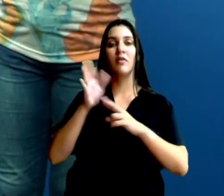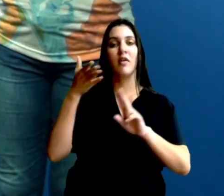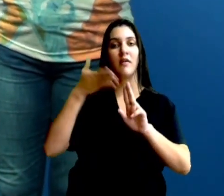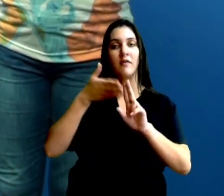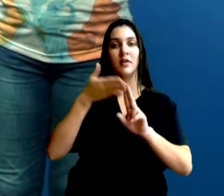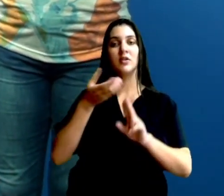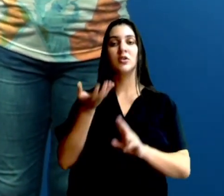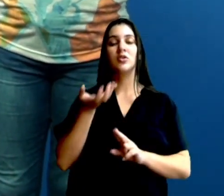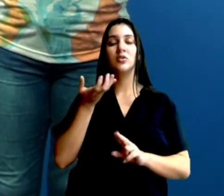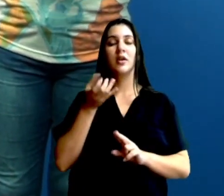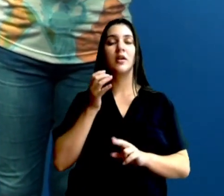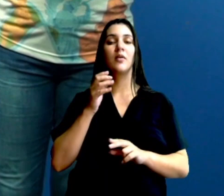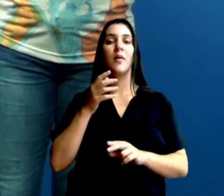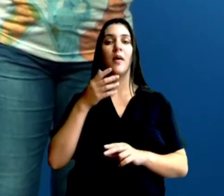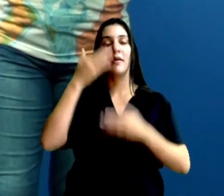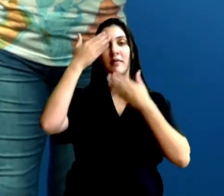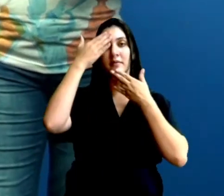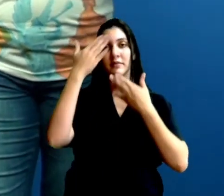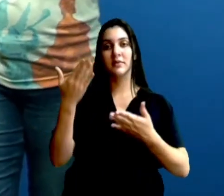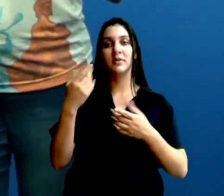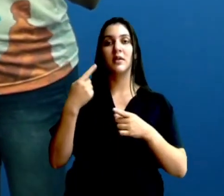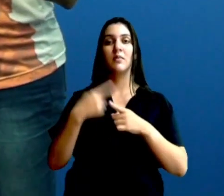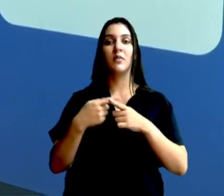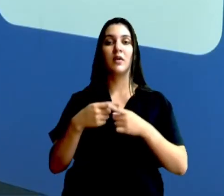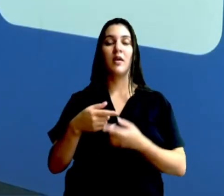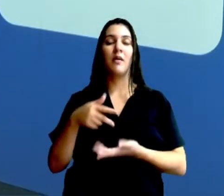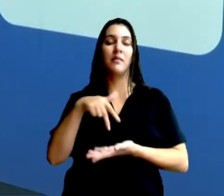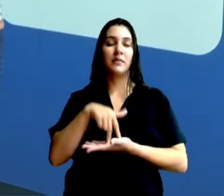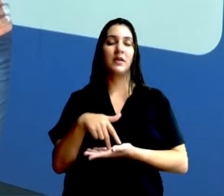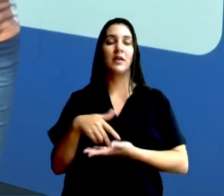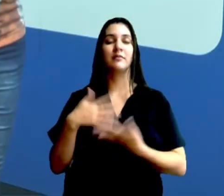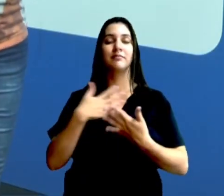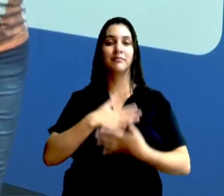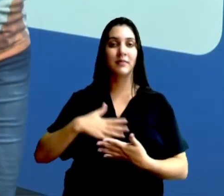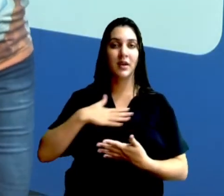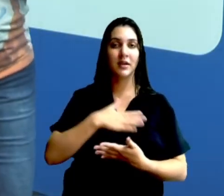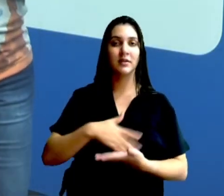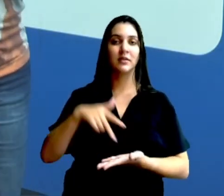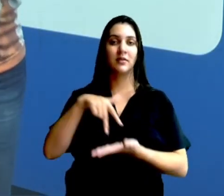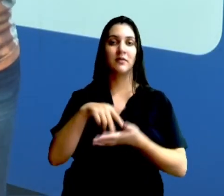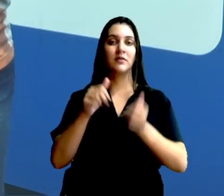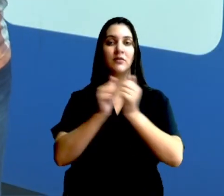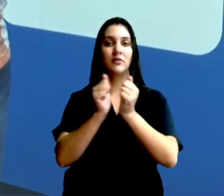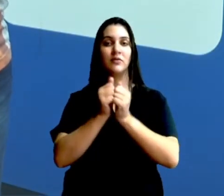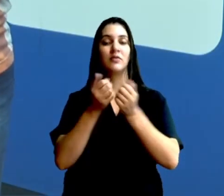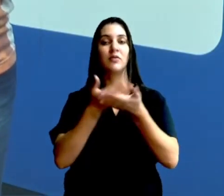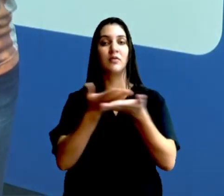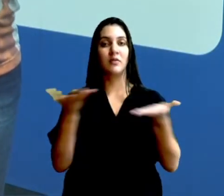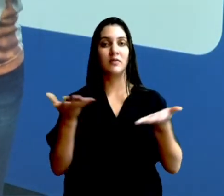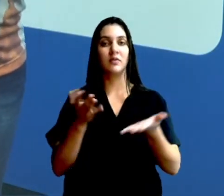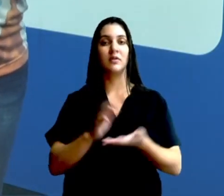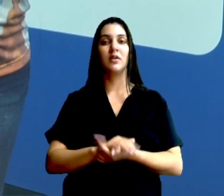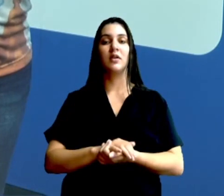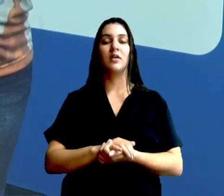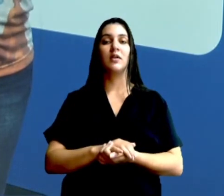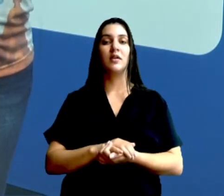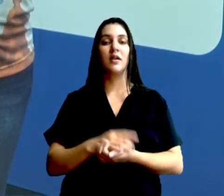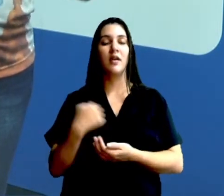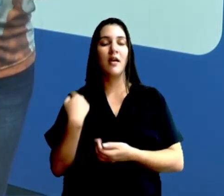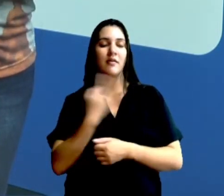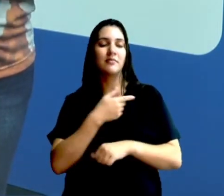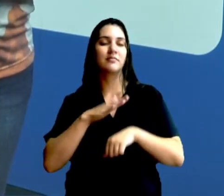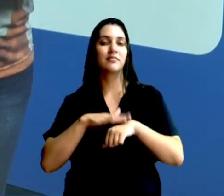eu só quero mesmo agradecer, porque para mim é sempre uma grande satisfação estar aqui juntinho com vocês para